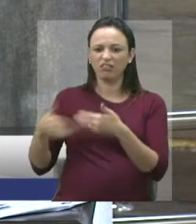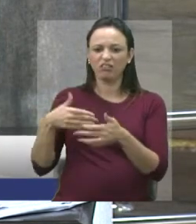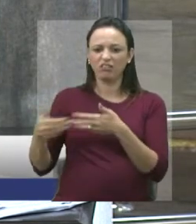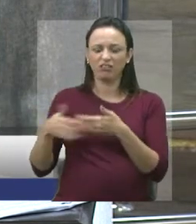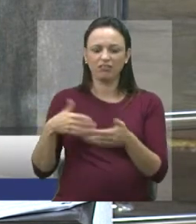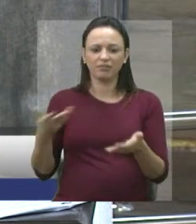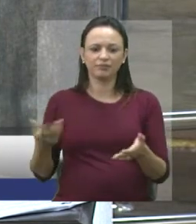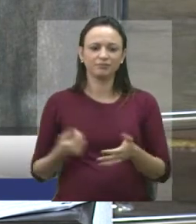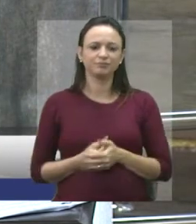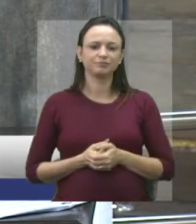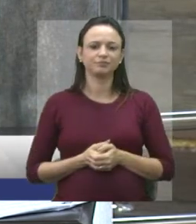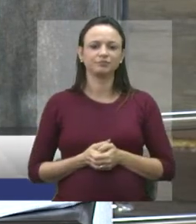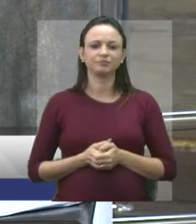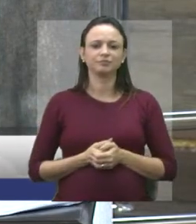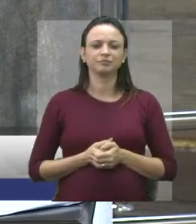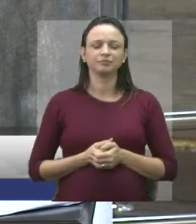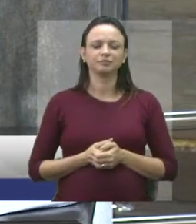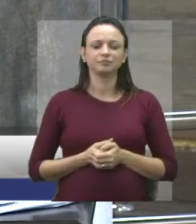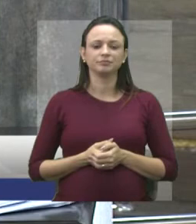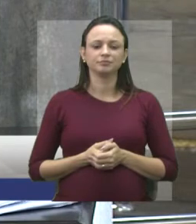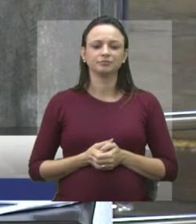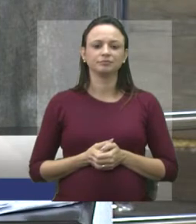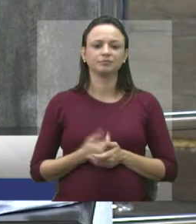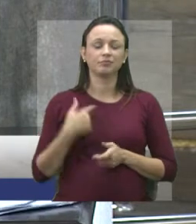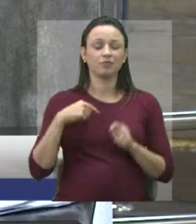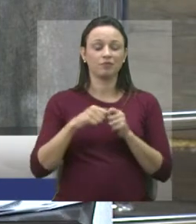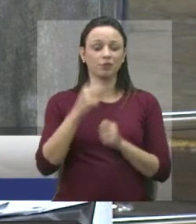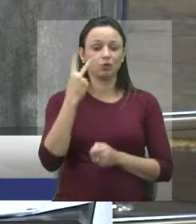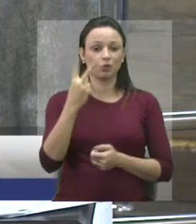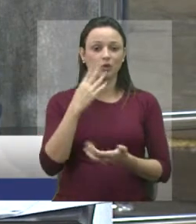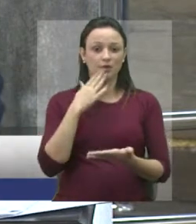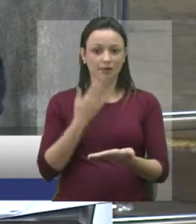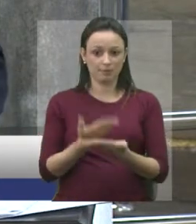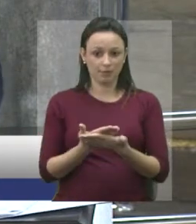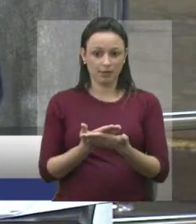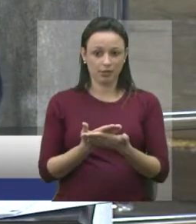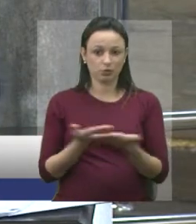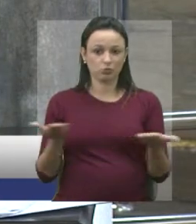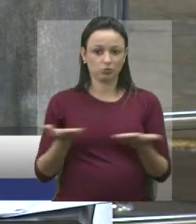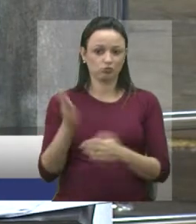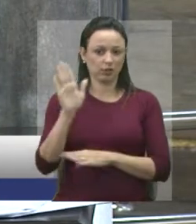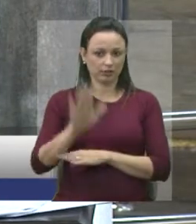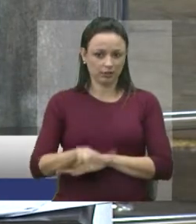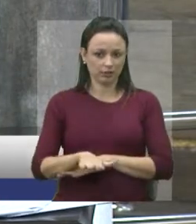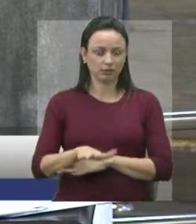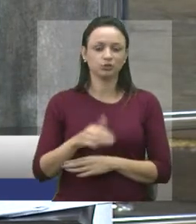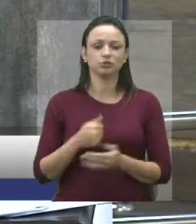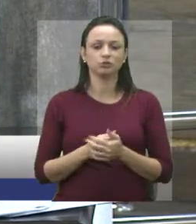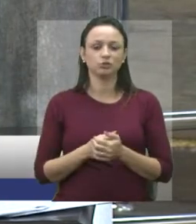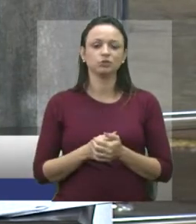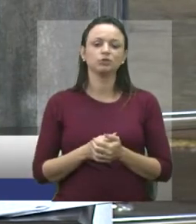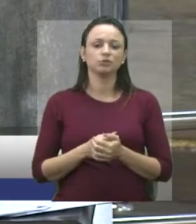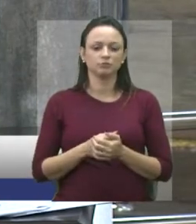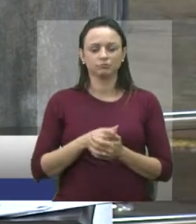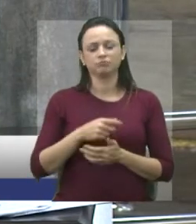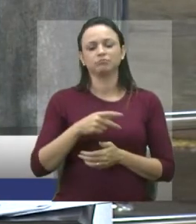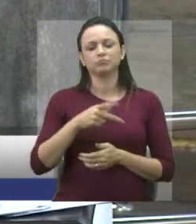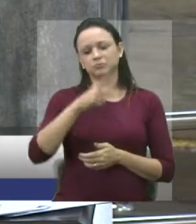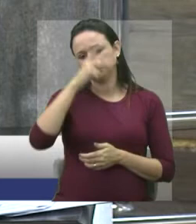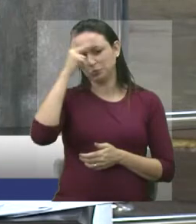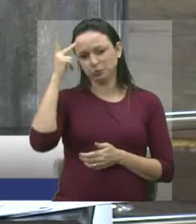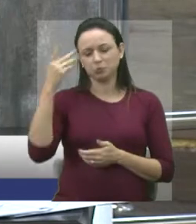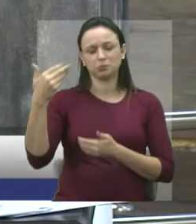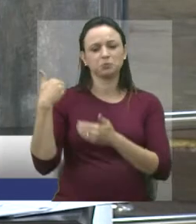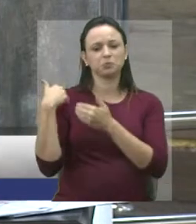desse. Bom, eu fiz dois requerimentos nessa tarde de hoje. Eu fui procurado por munícipe